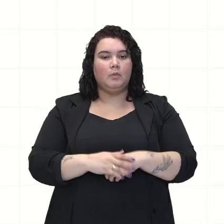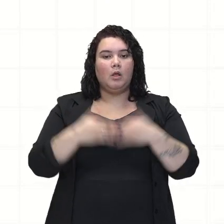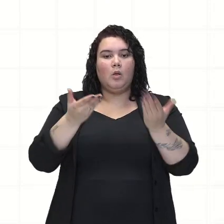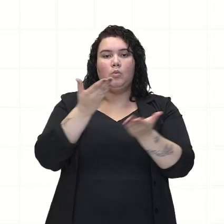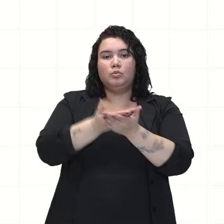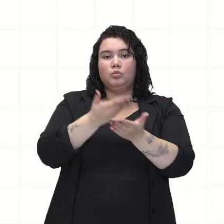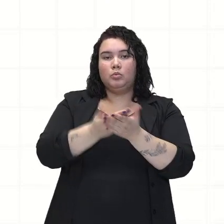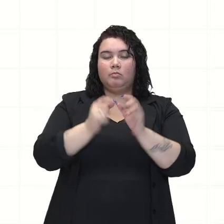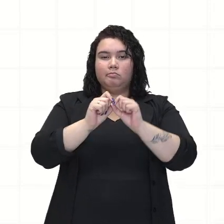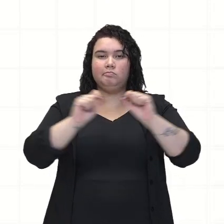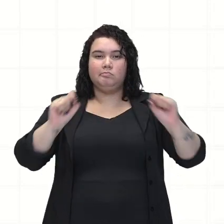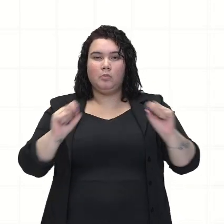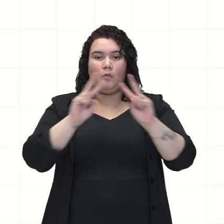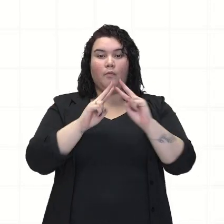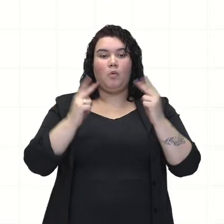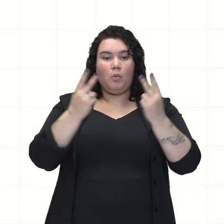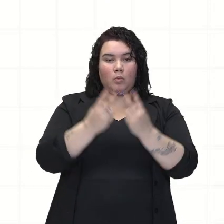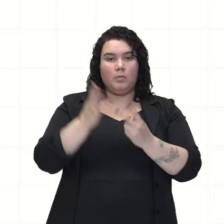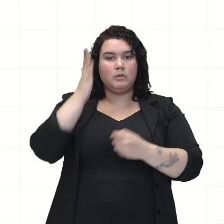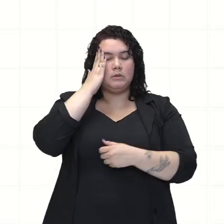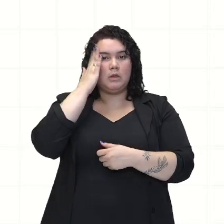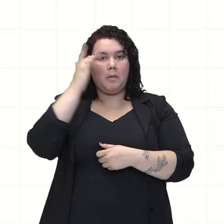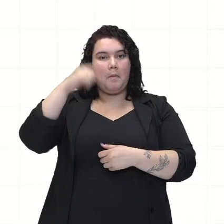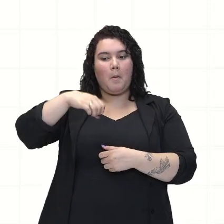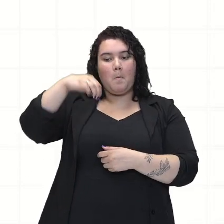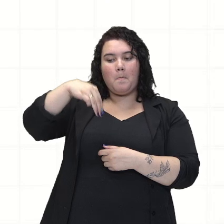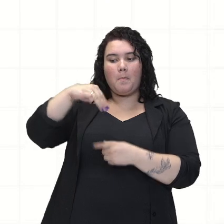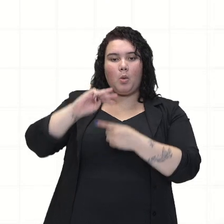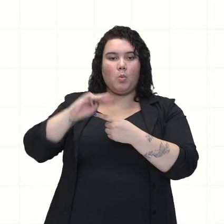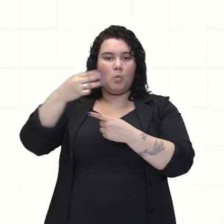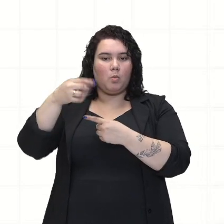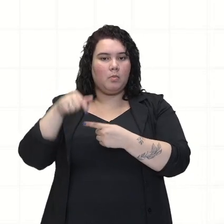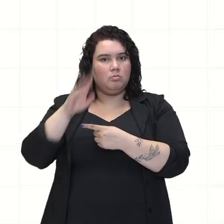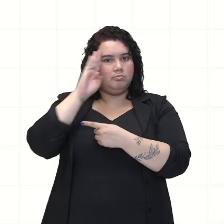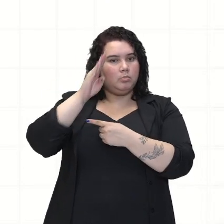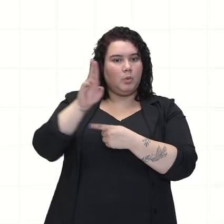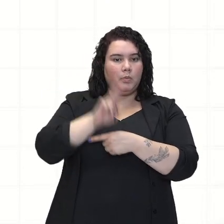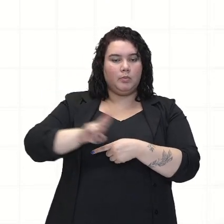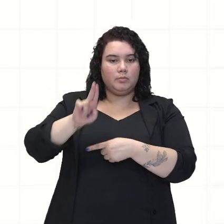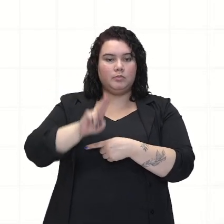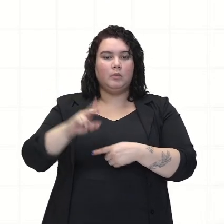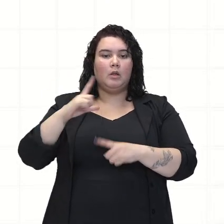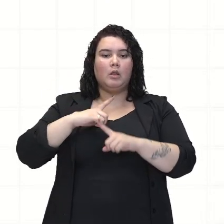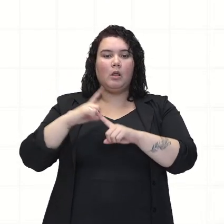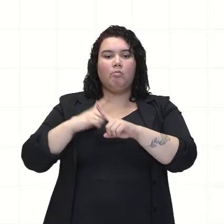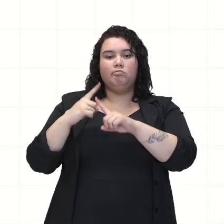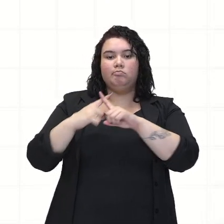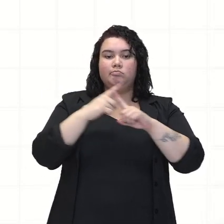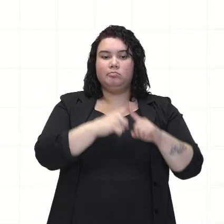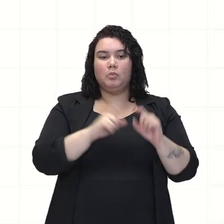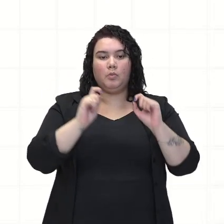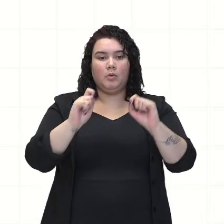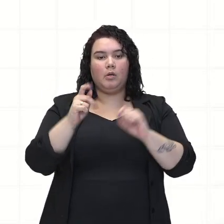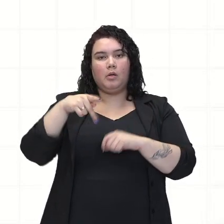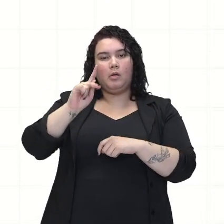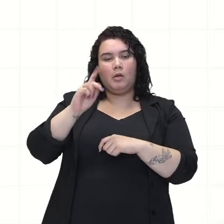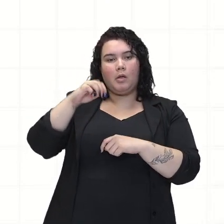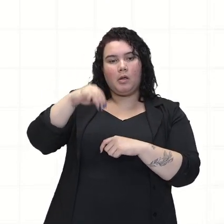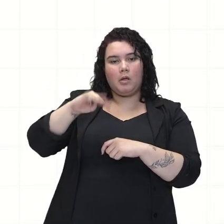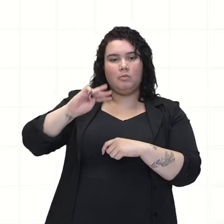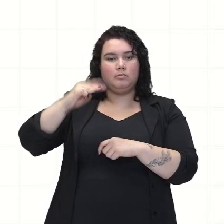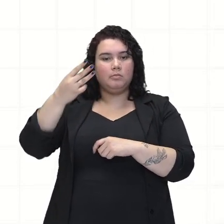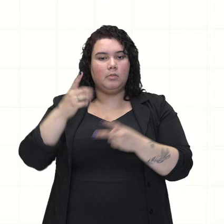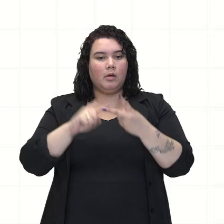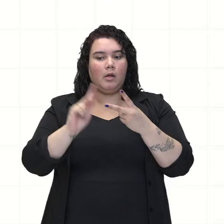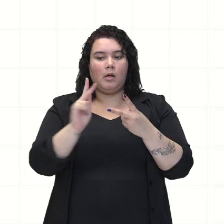medida padrão do volume, né? Metro cúbico, sendo ainda utilizados seus múltiplos. Quilômetro cúbico,